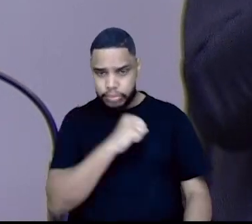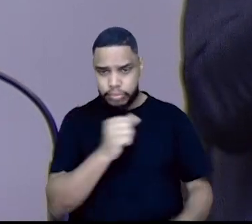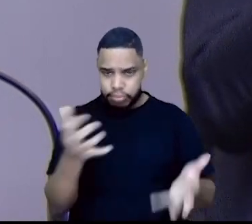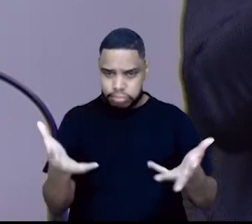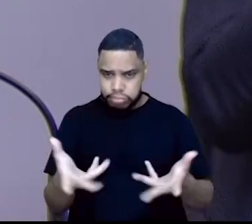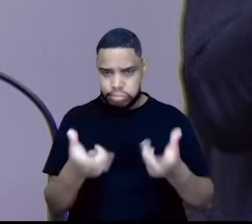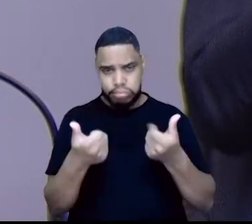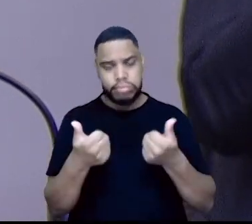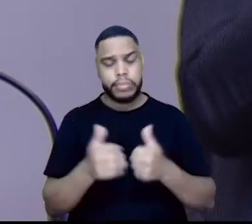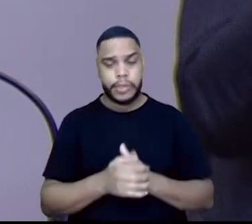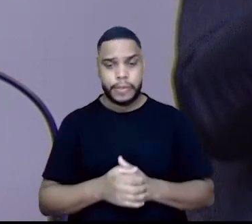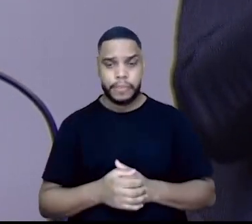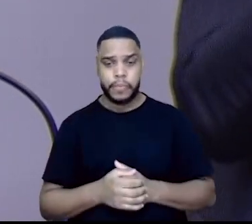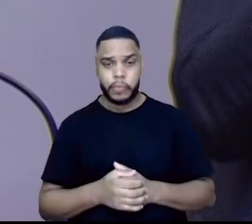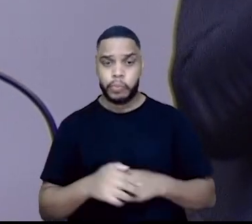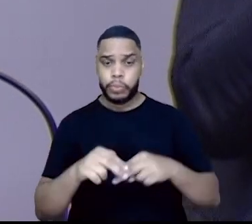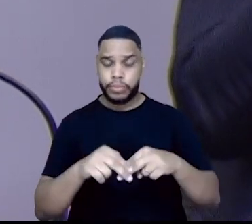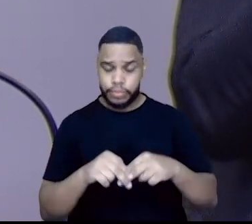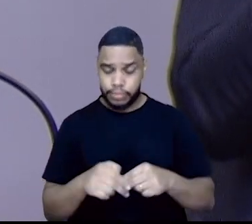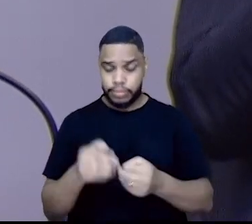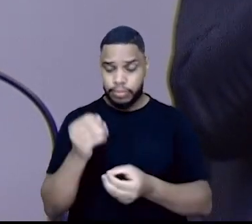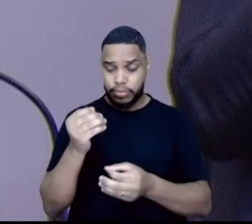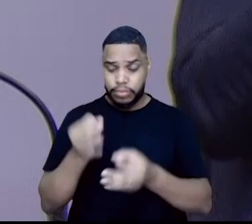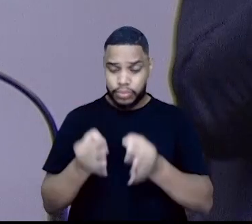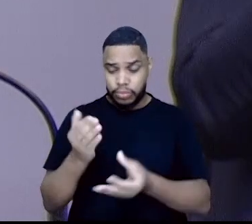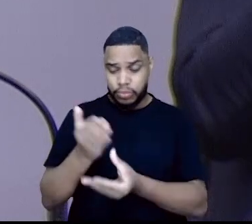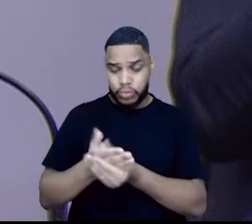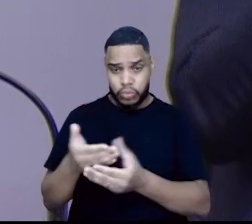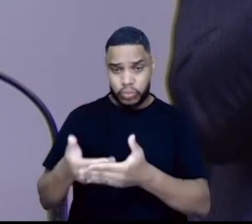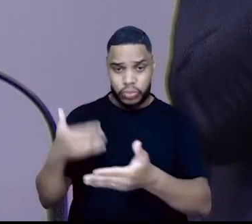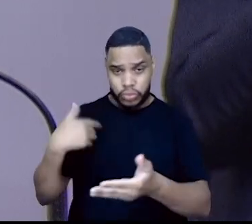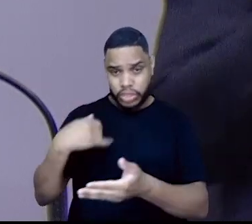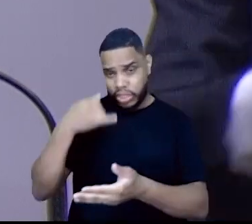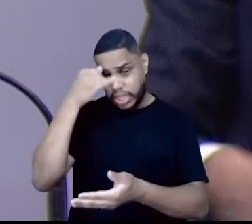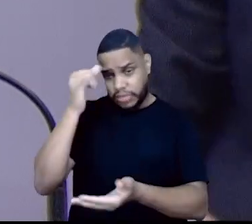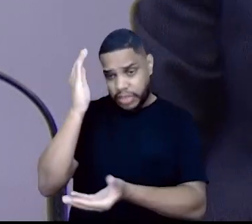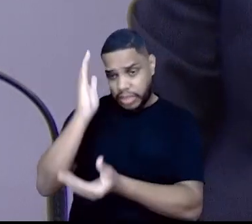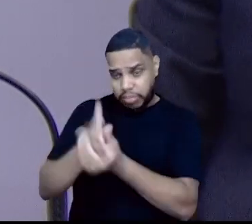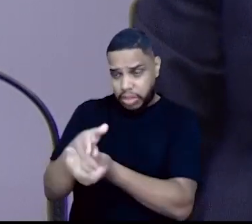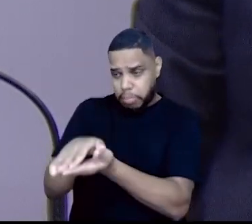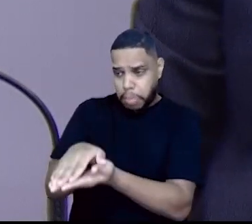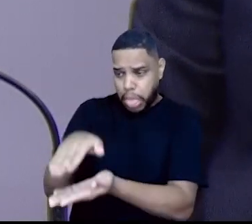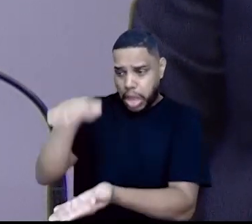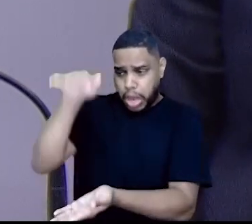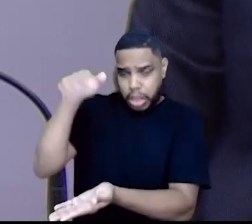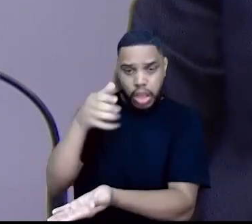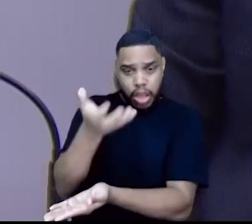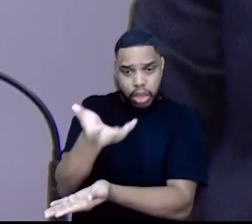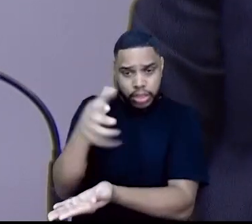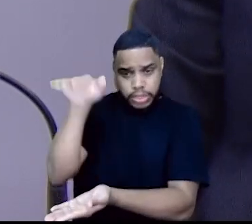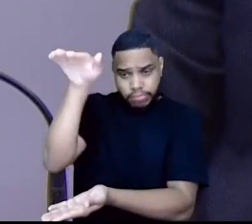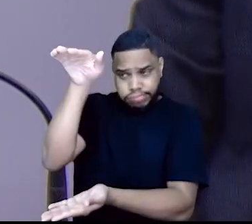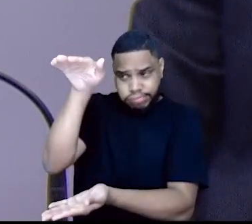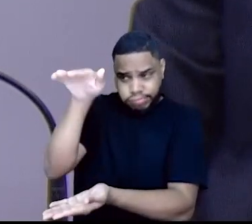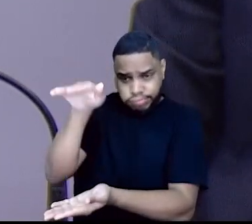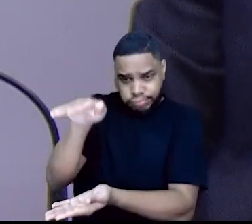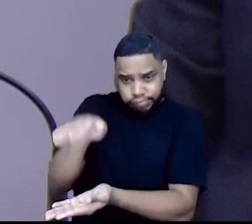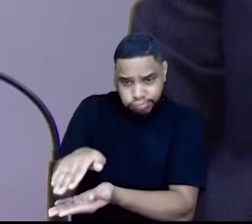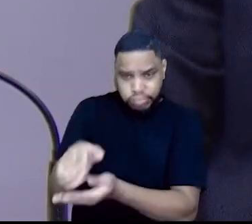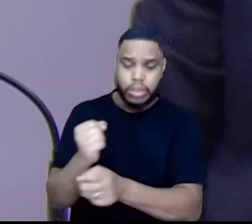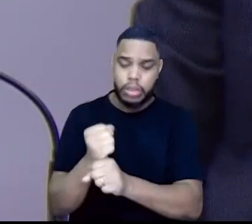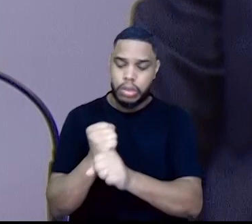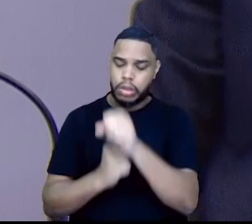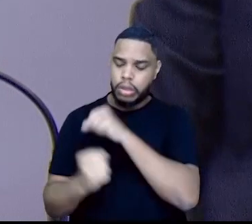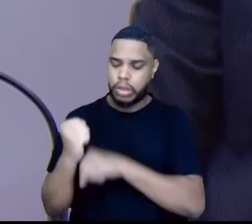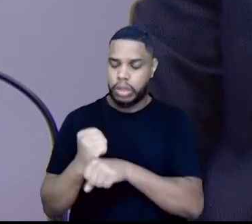quanto ao fortalecimento do sistema de precedentes e a redução do número de processos. No ano de 2023, o